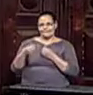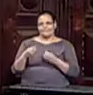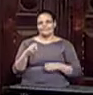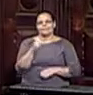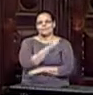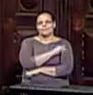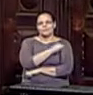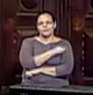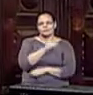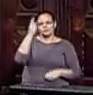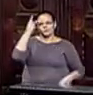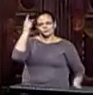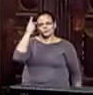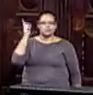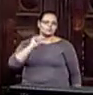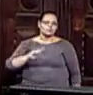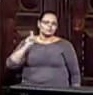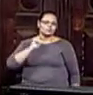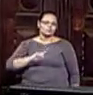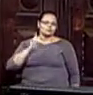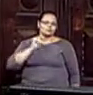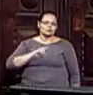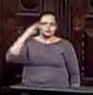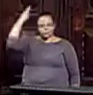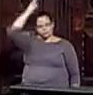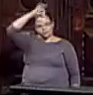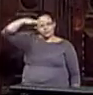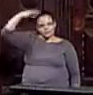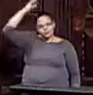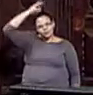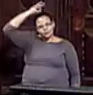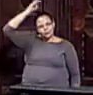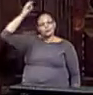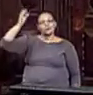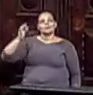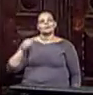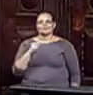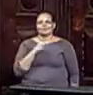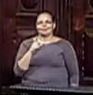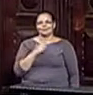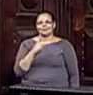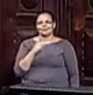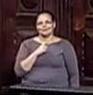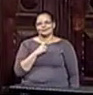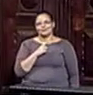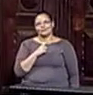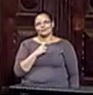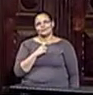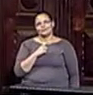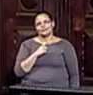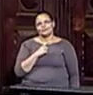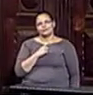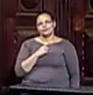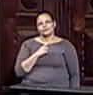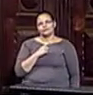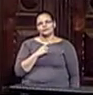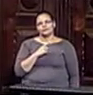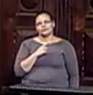Gerais e Espírito Santo, tiveram